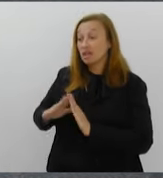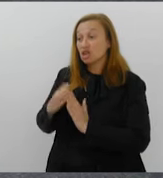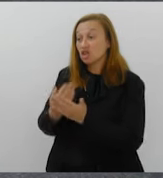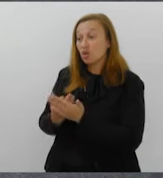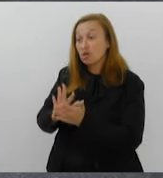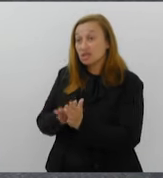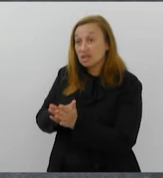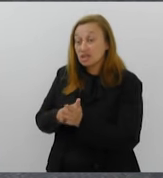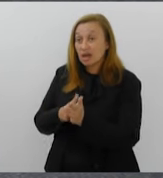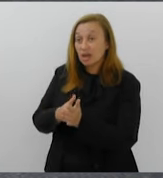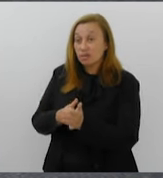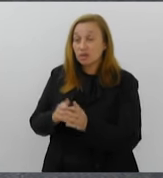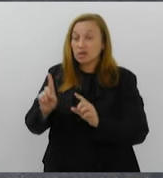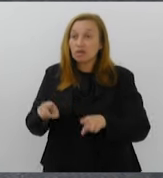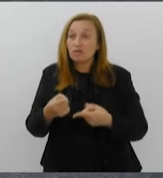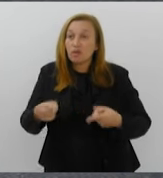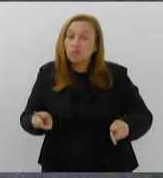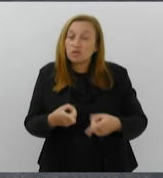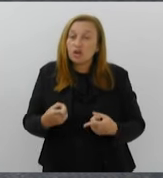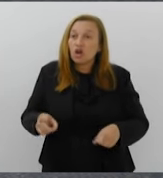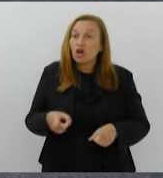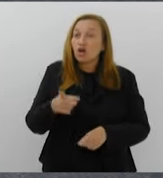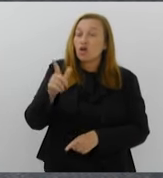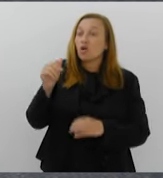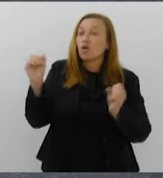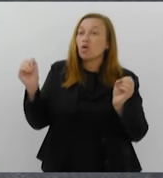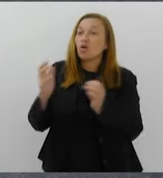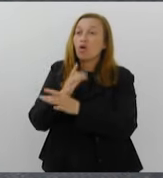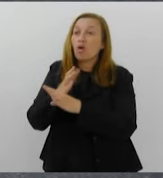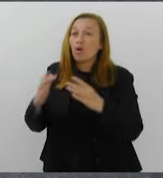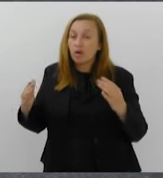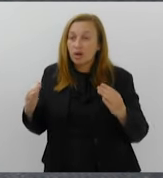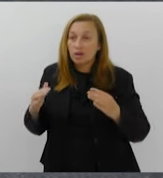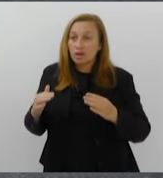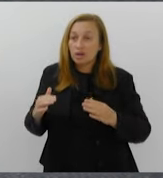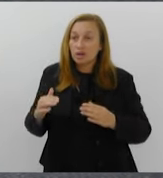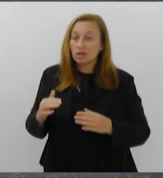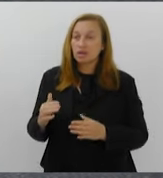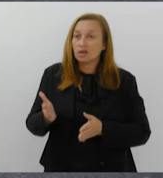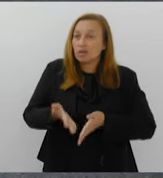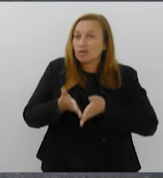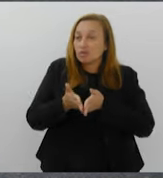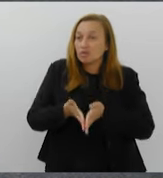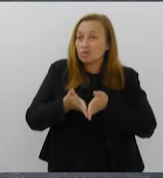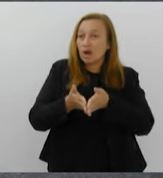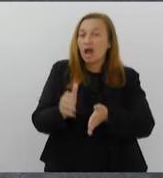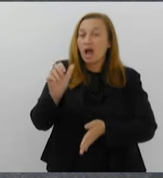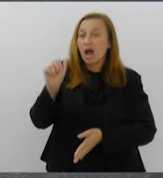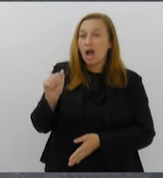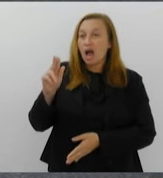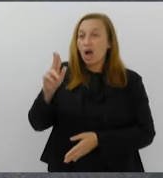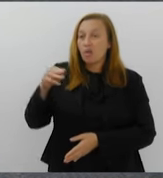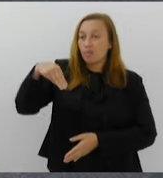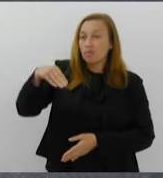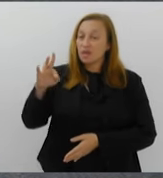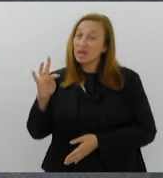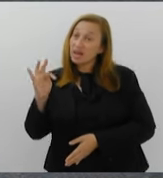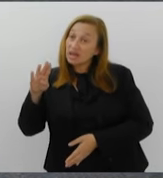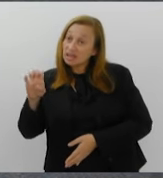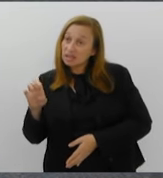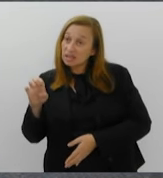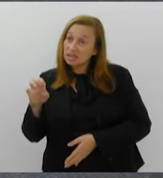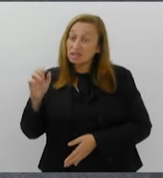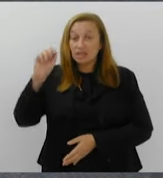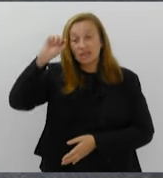enredo, Glória ao Almirante Negro, contando a história do marinheiro brasileiro João Cândido. Foi uma homenagem mais